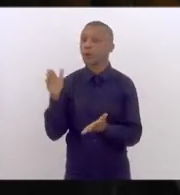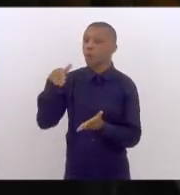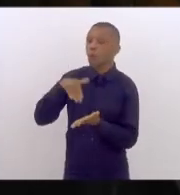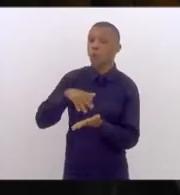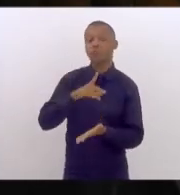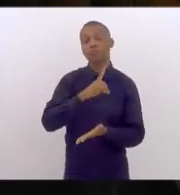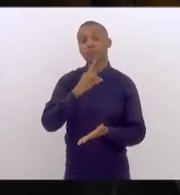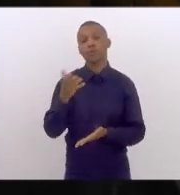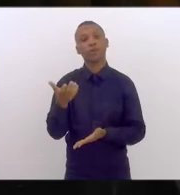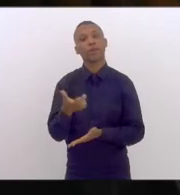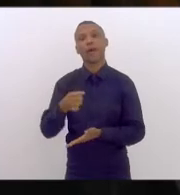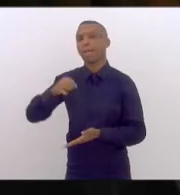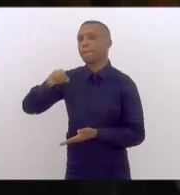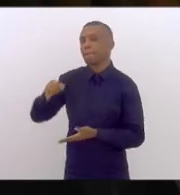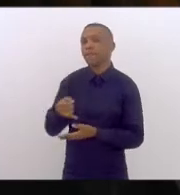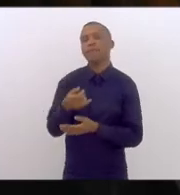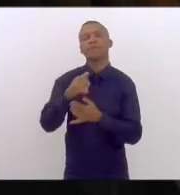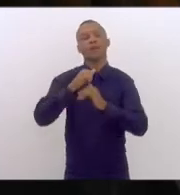registrar